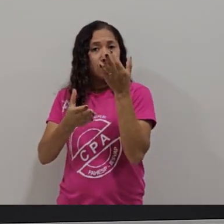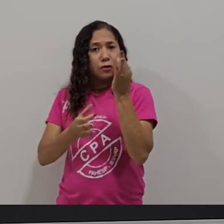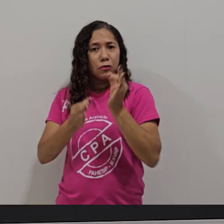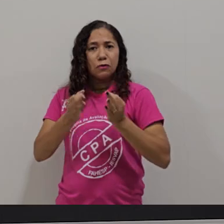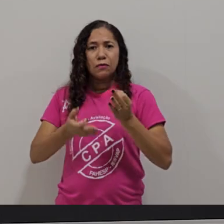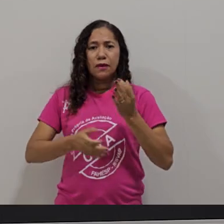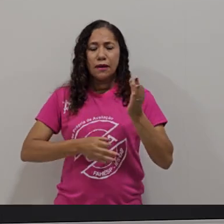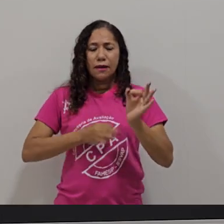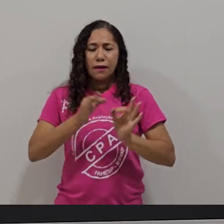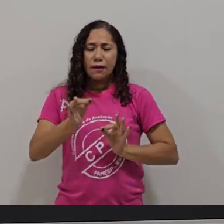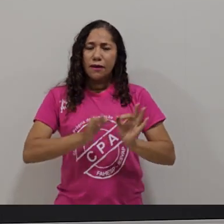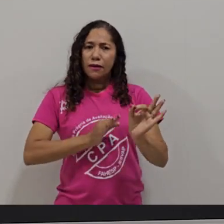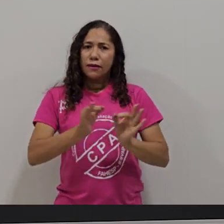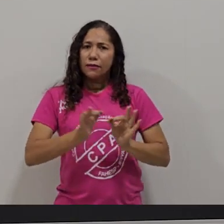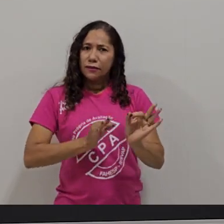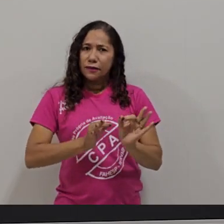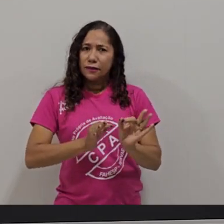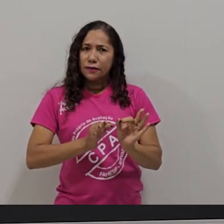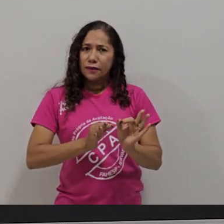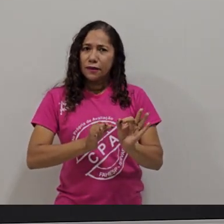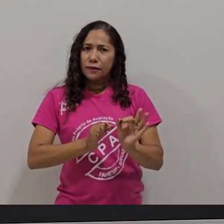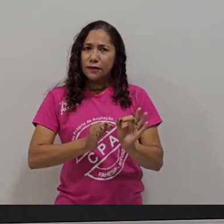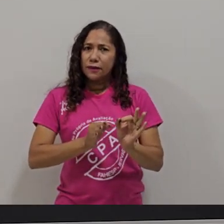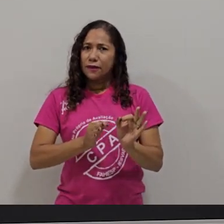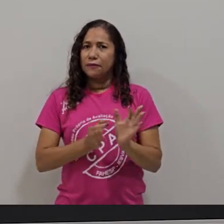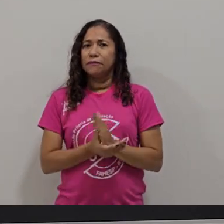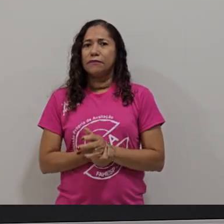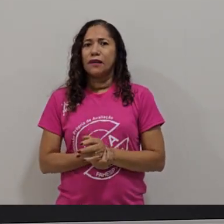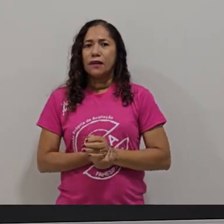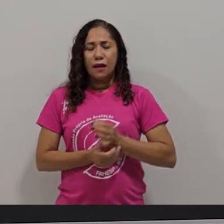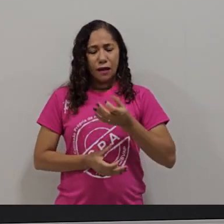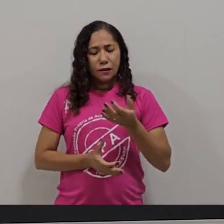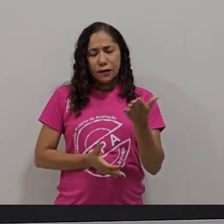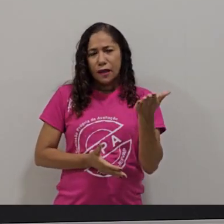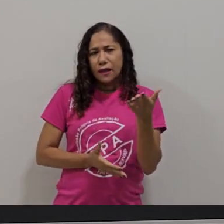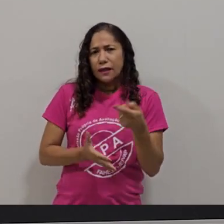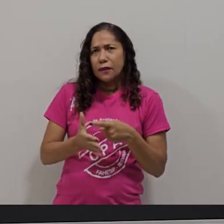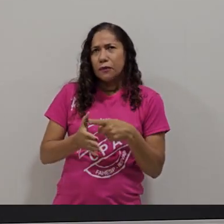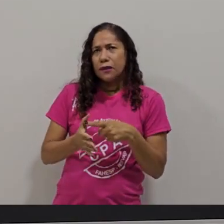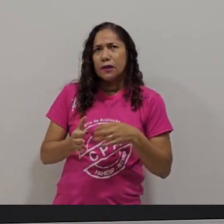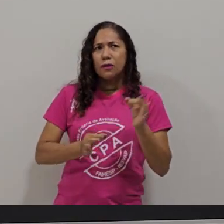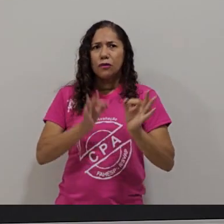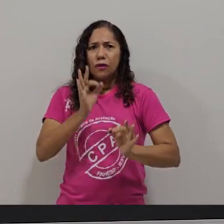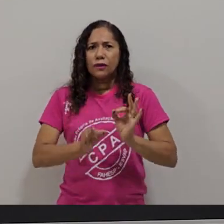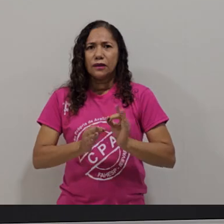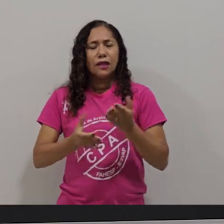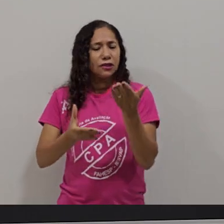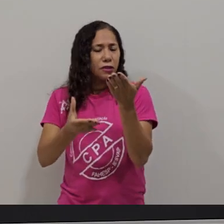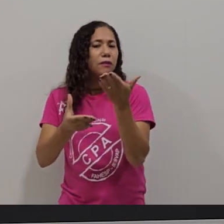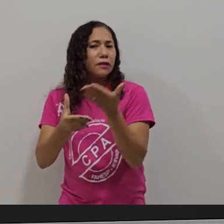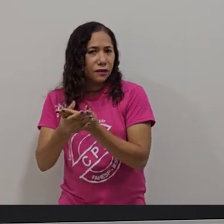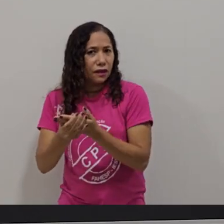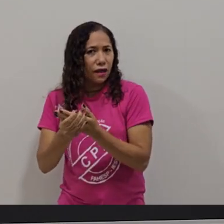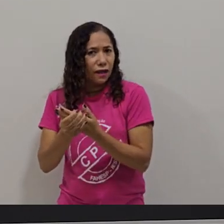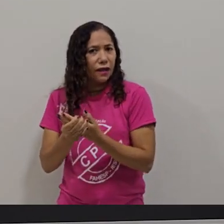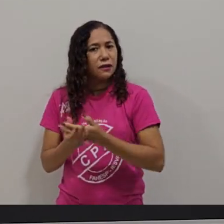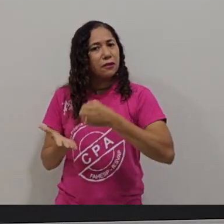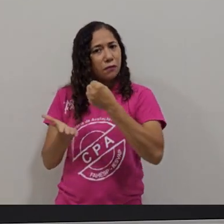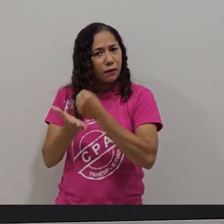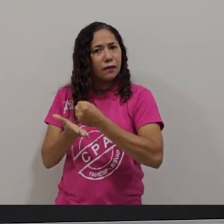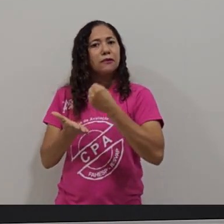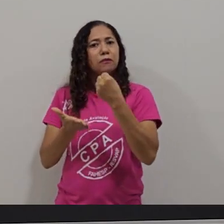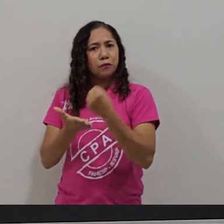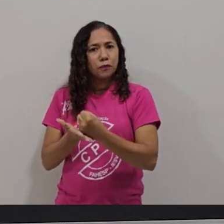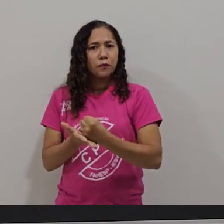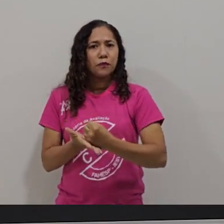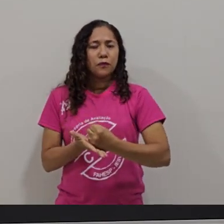já estava na sua fase final, que era a fase de julgamento. Já existia o processo, então a magistrada,